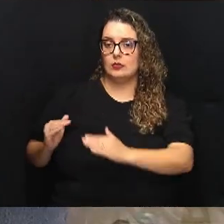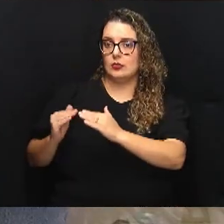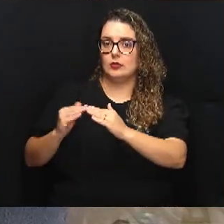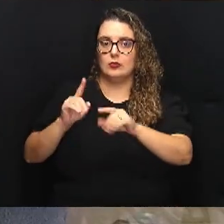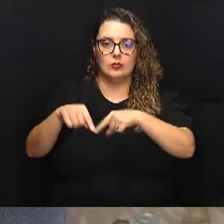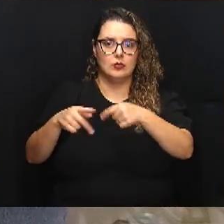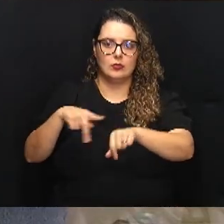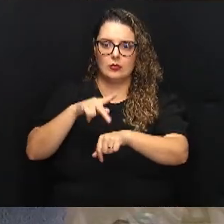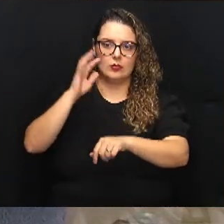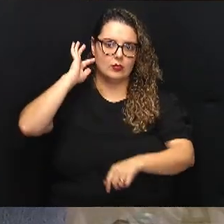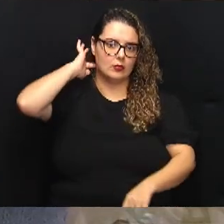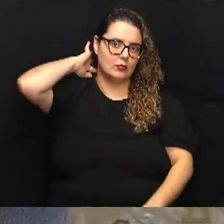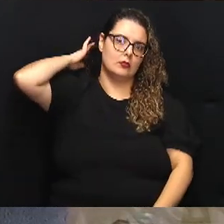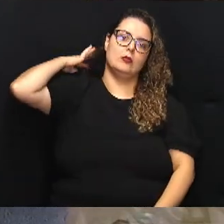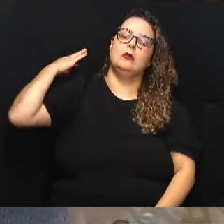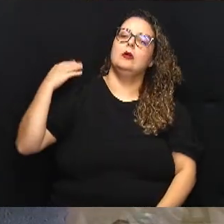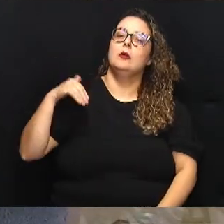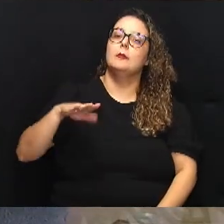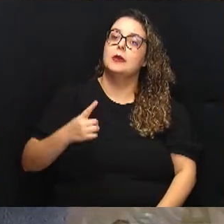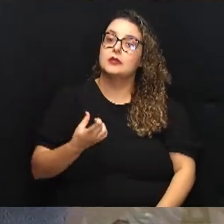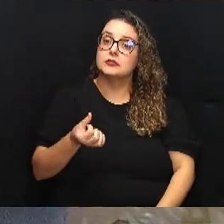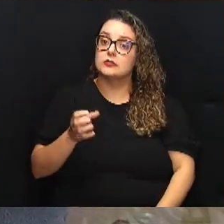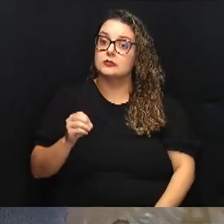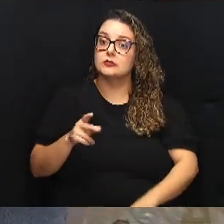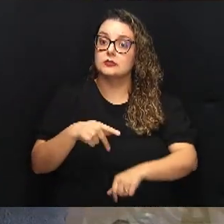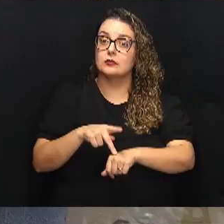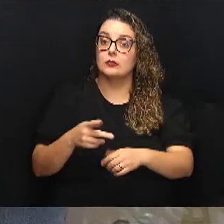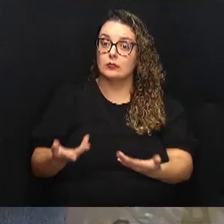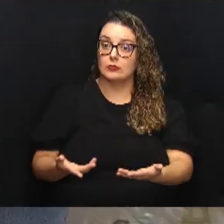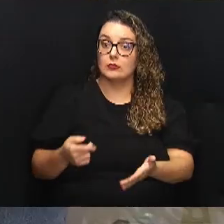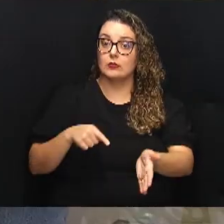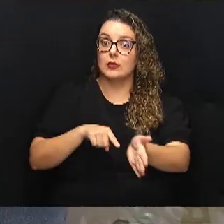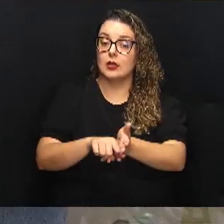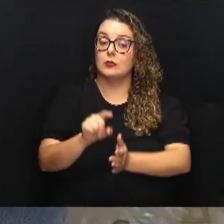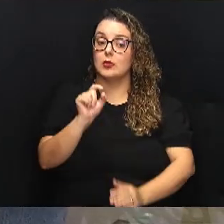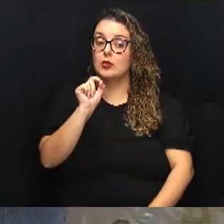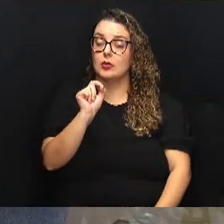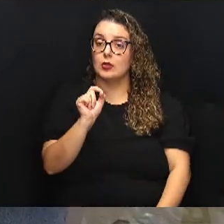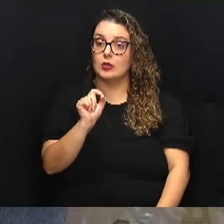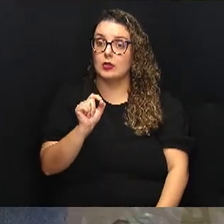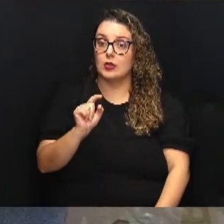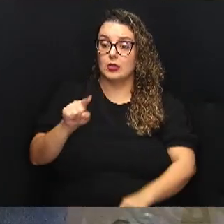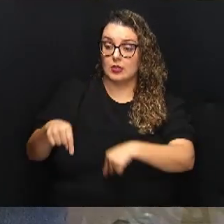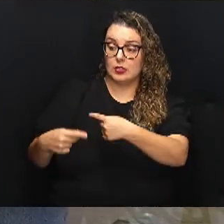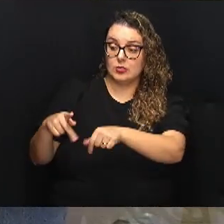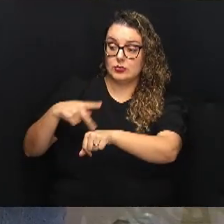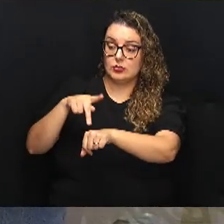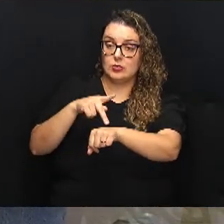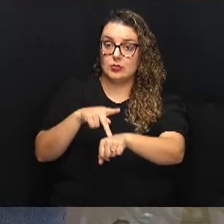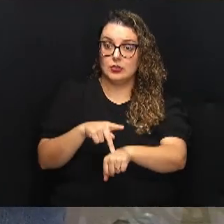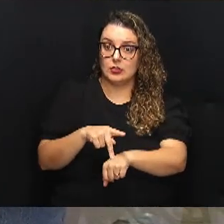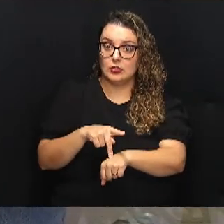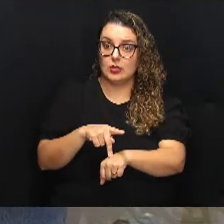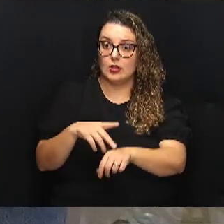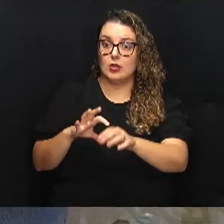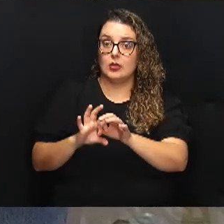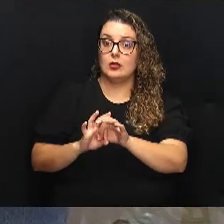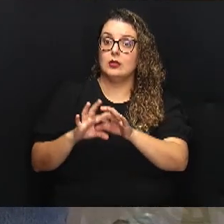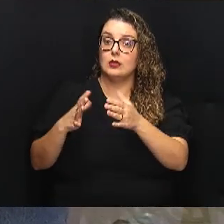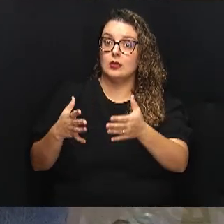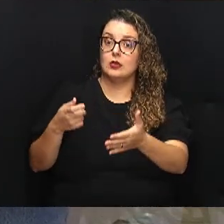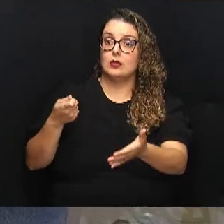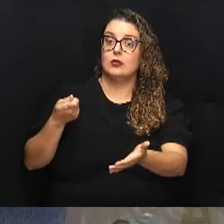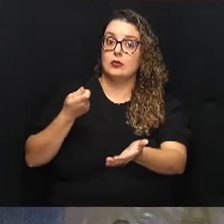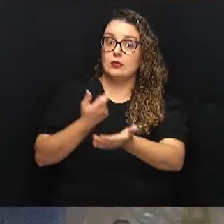países, mais de 160 outros países. Mas a pergunta é, esses outros países estarão dispostos a comprar